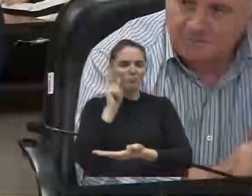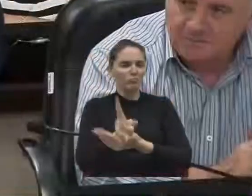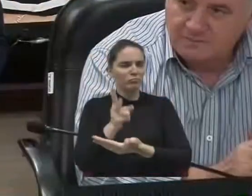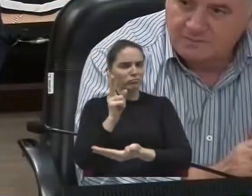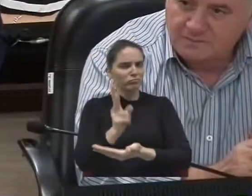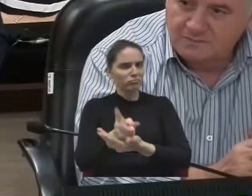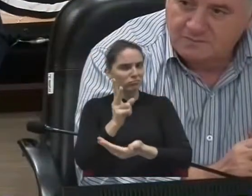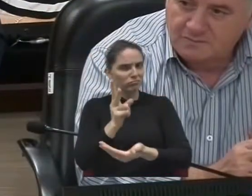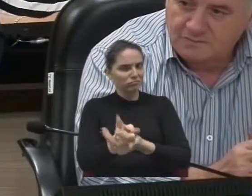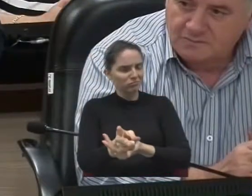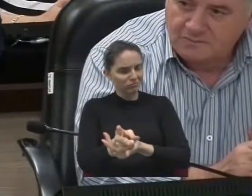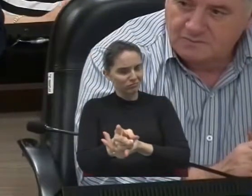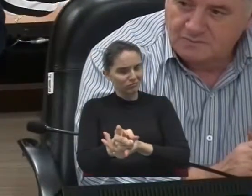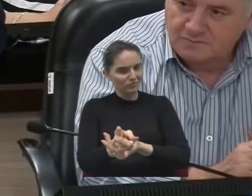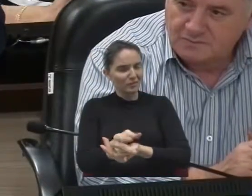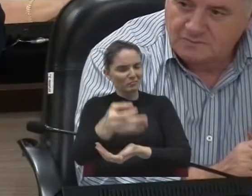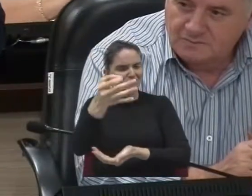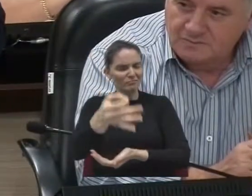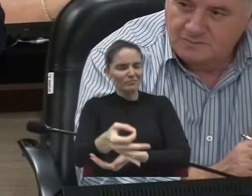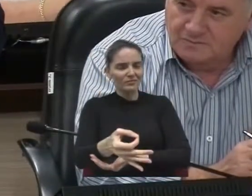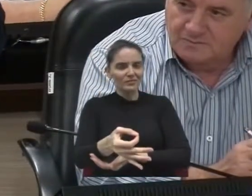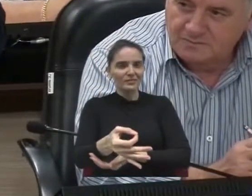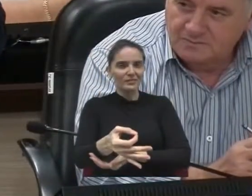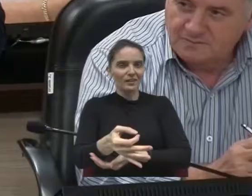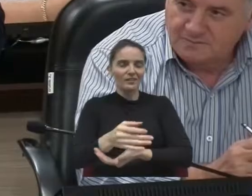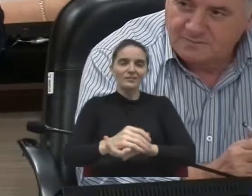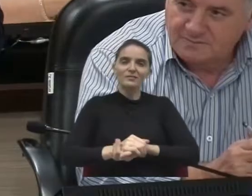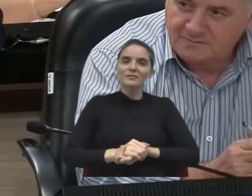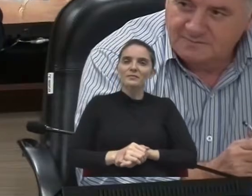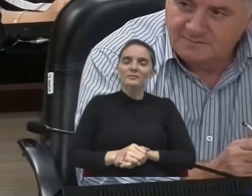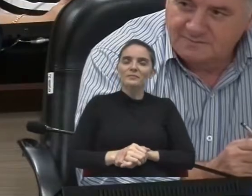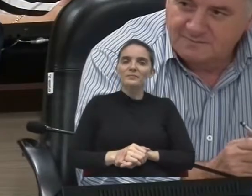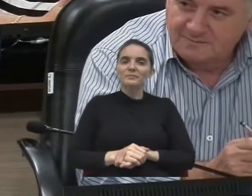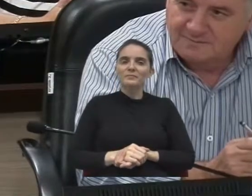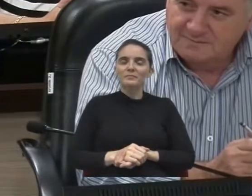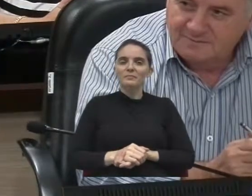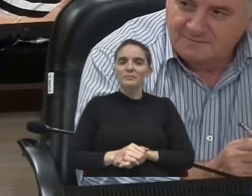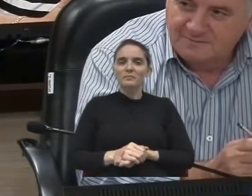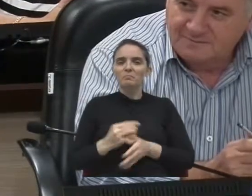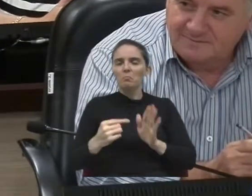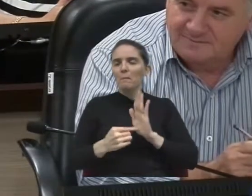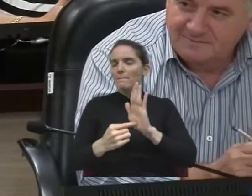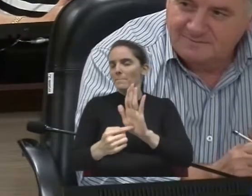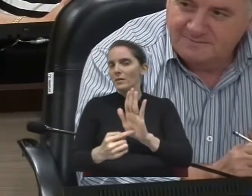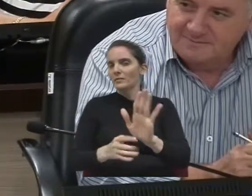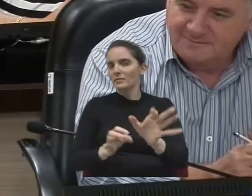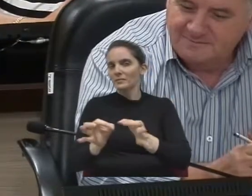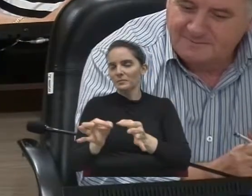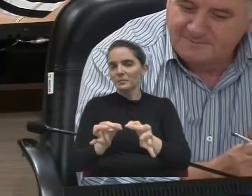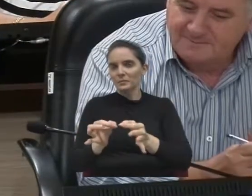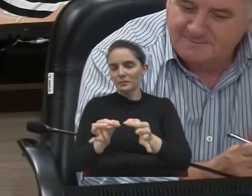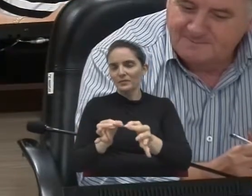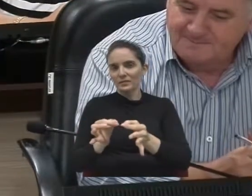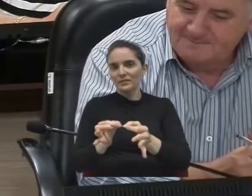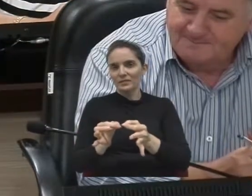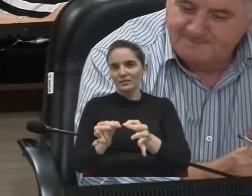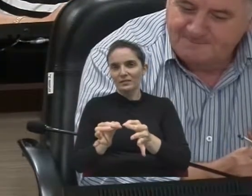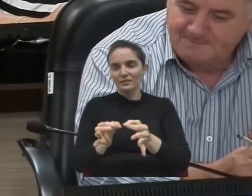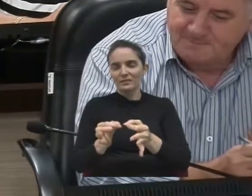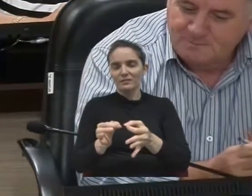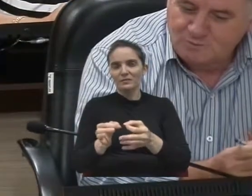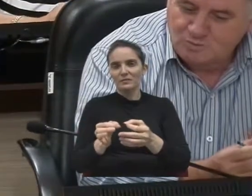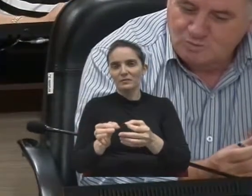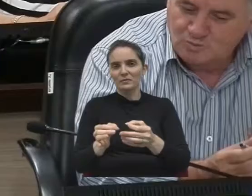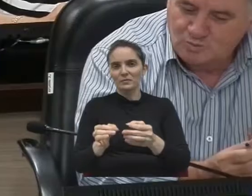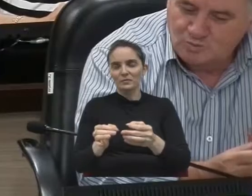muita excelência tem colocado projetos dessa natureza na Casa de